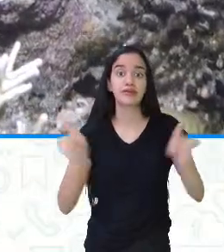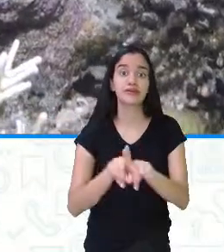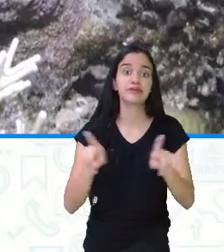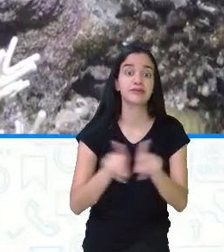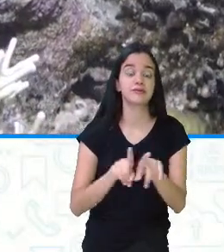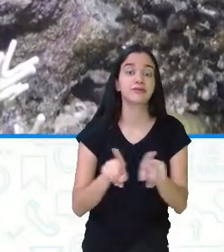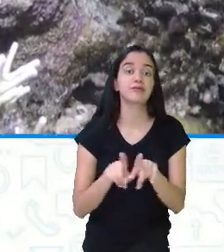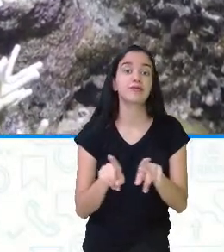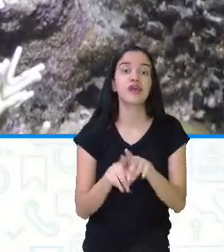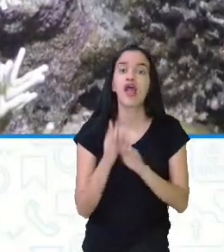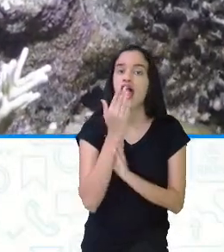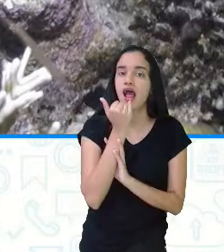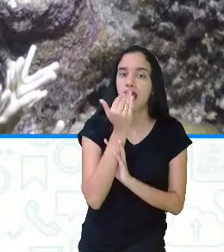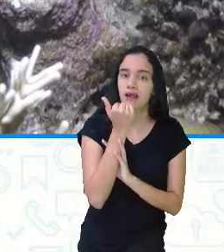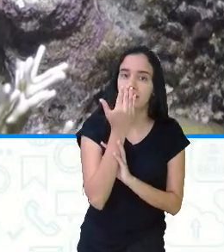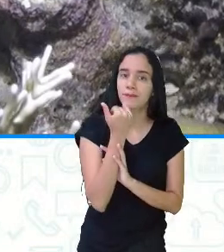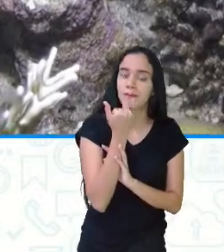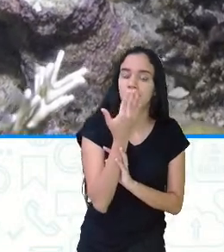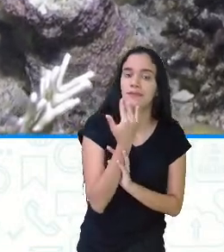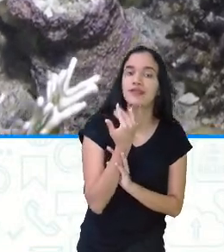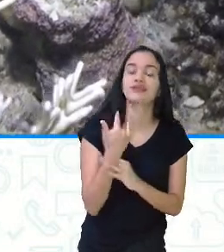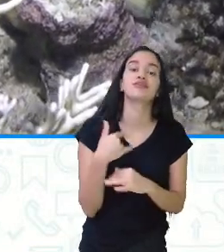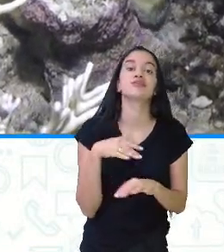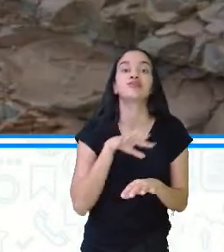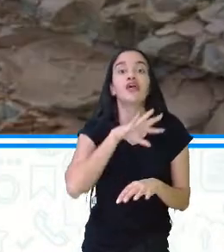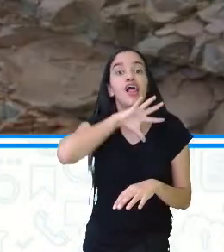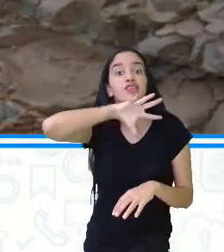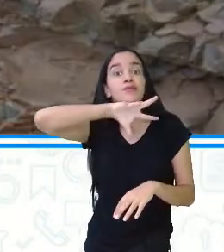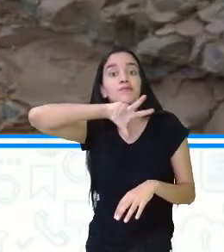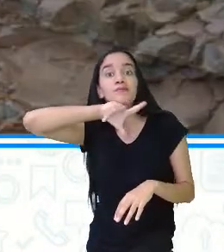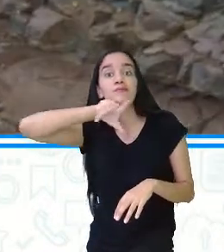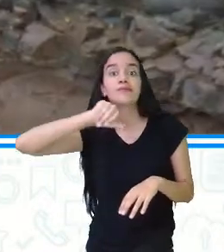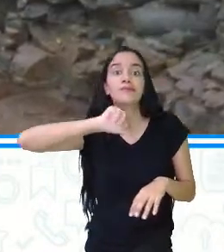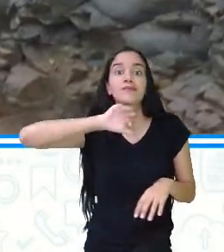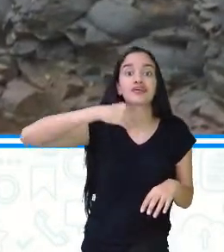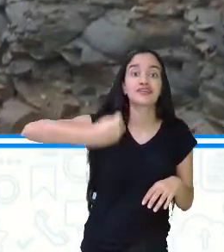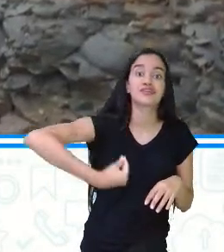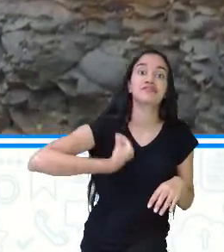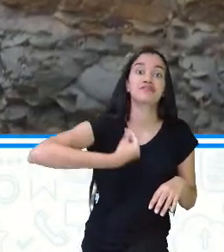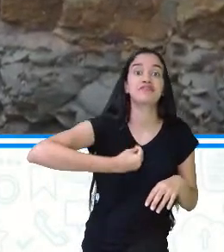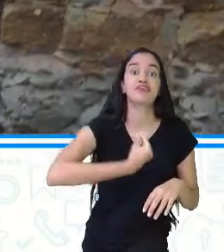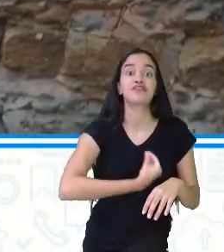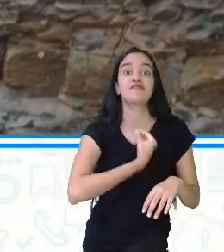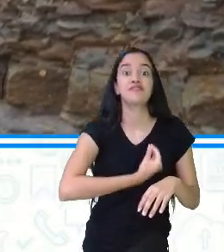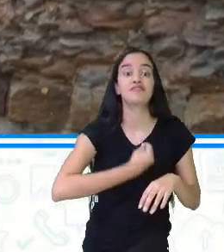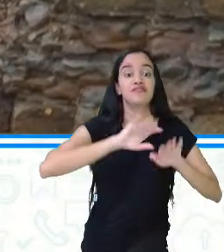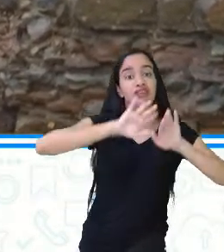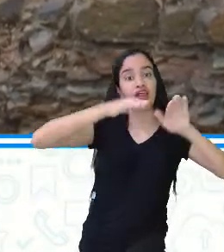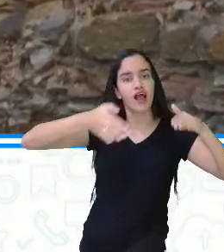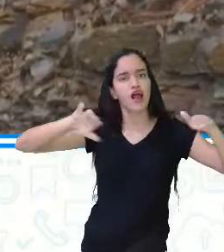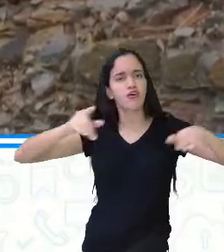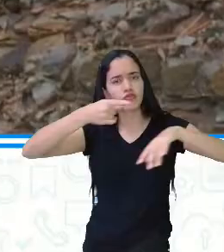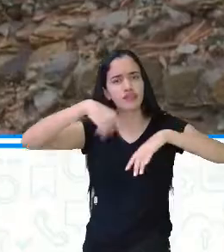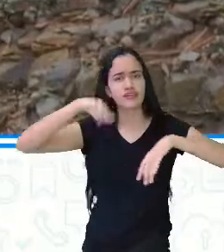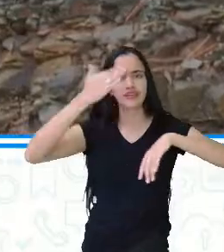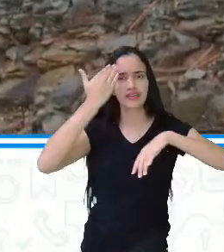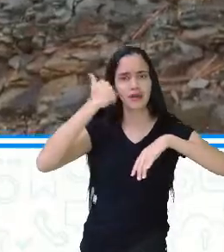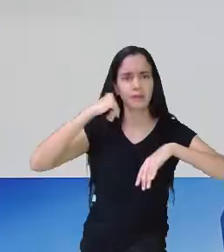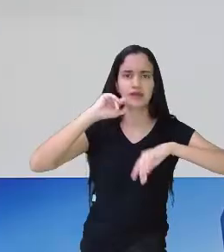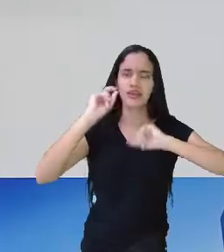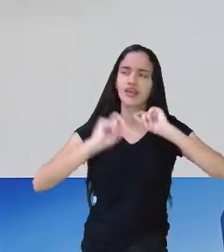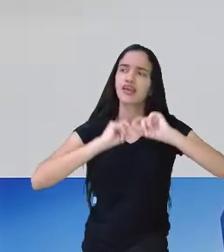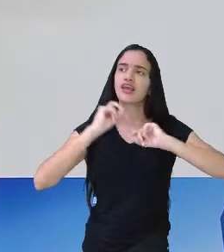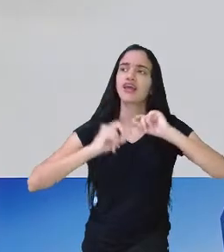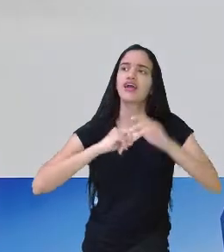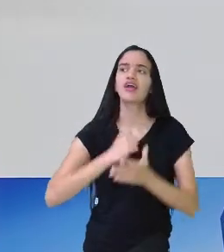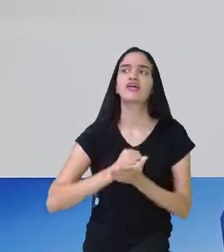para alimentos dos animais marinhos. Olha só que interessante, eles também são muito importantes. E você sabia que os protozoários